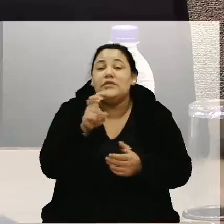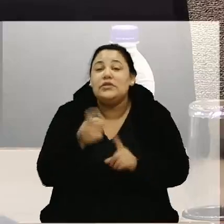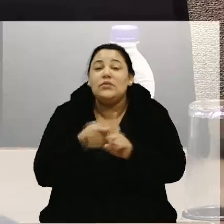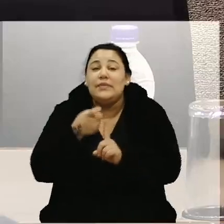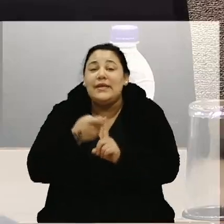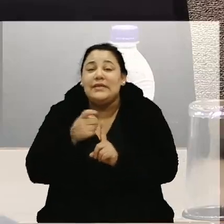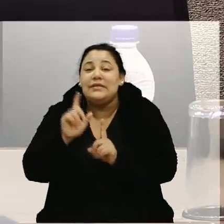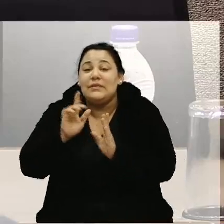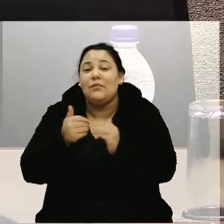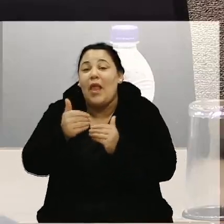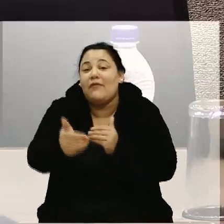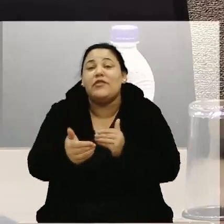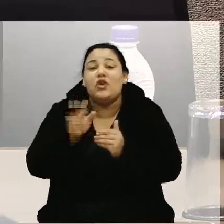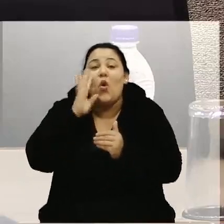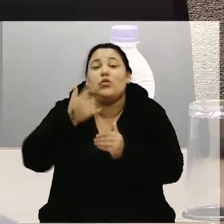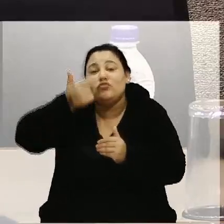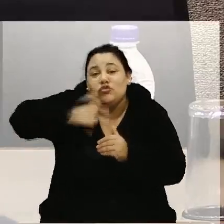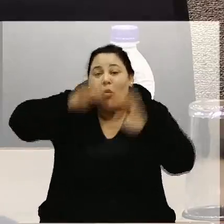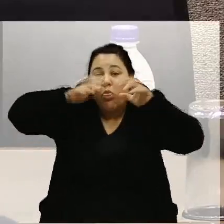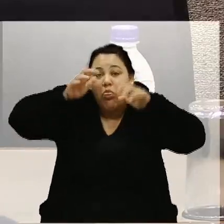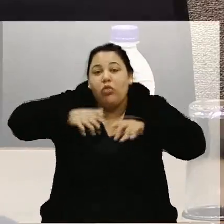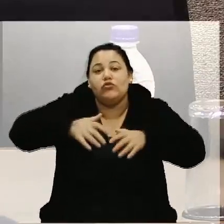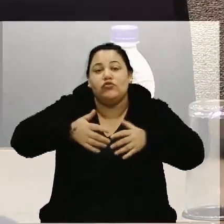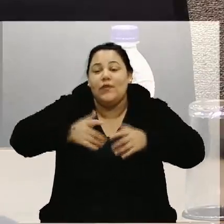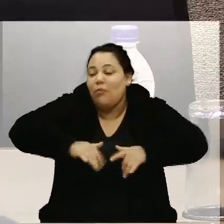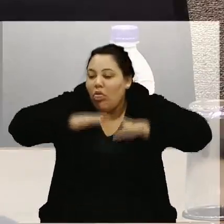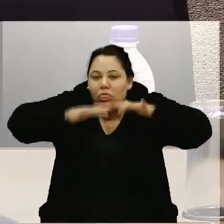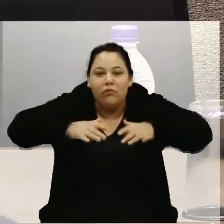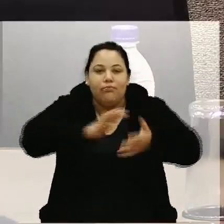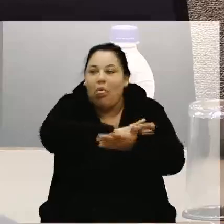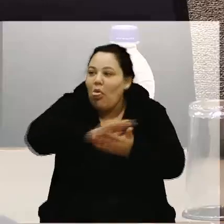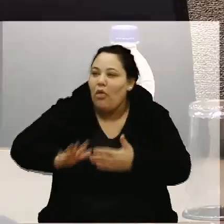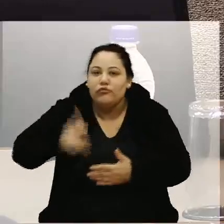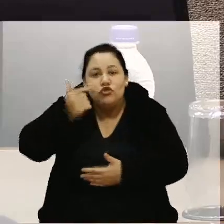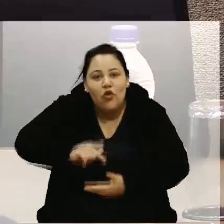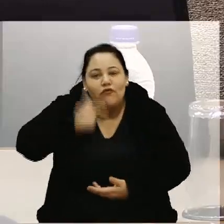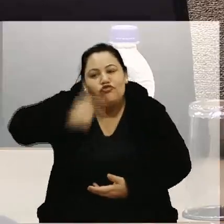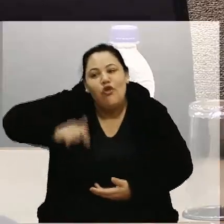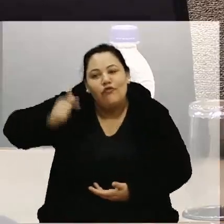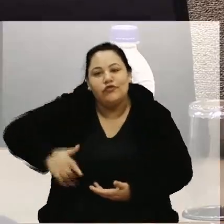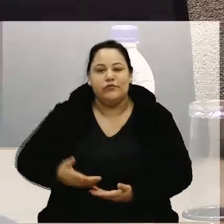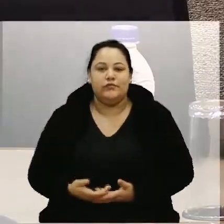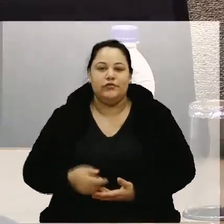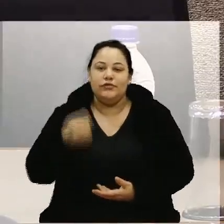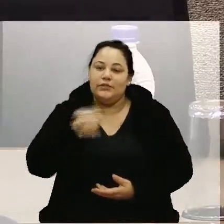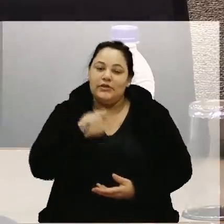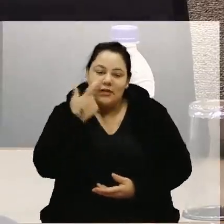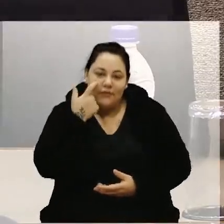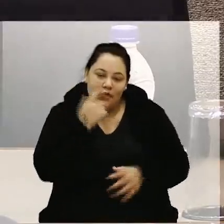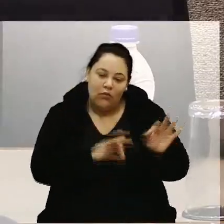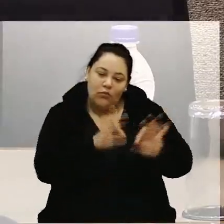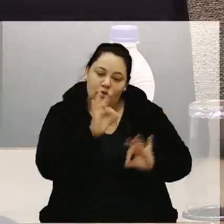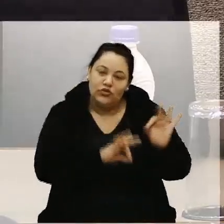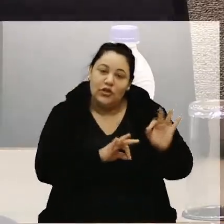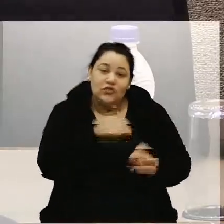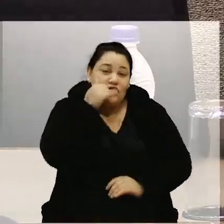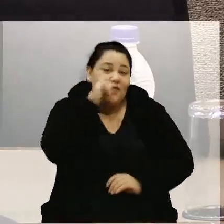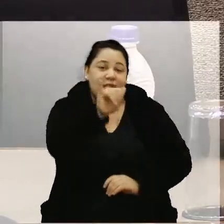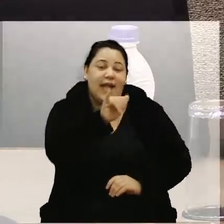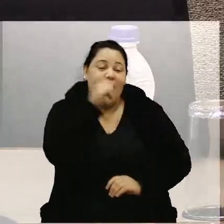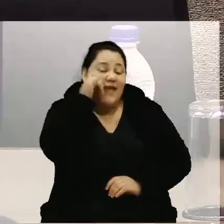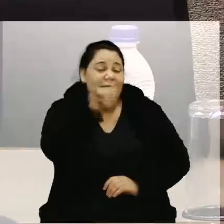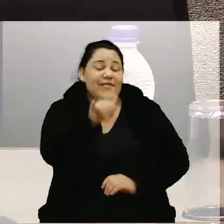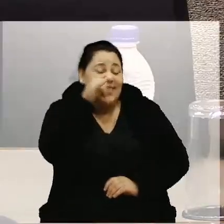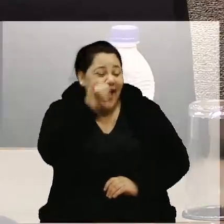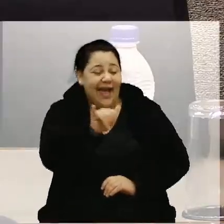coisa de novo. Nós precisamos ver um projeto federal ou estadual de prevenção. E